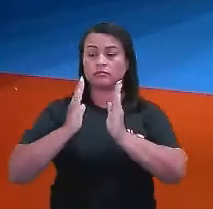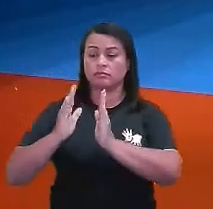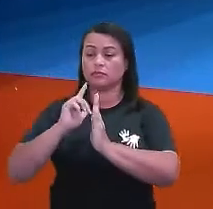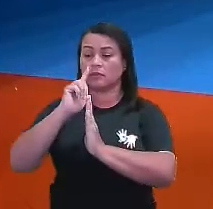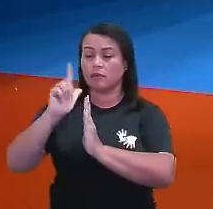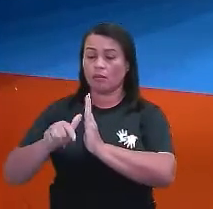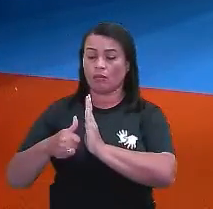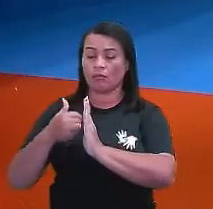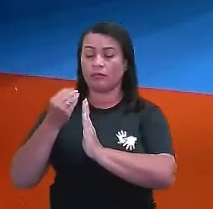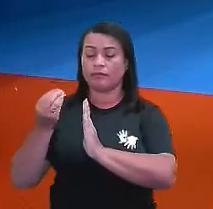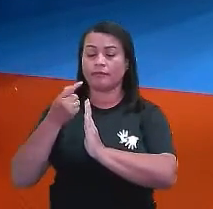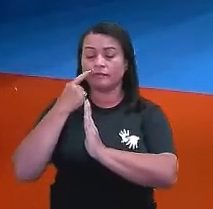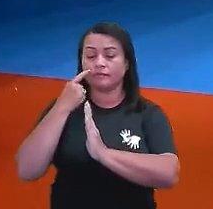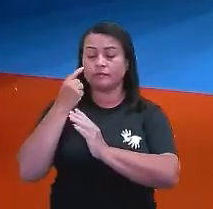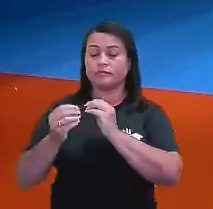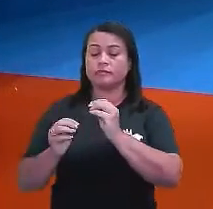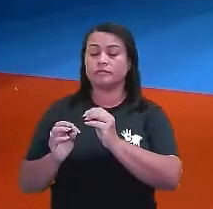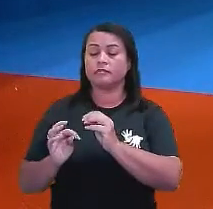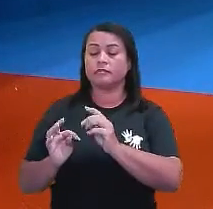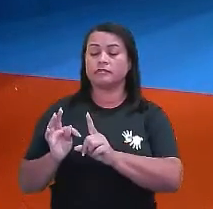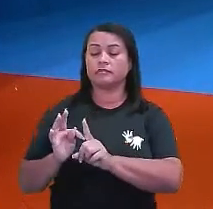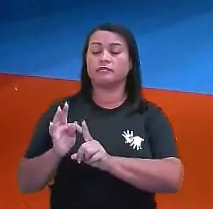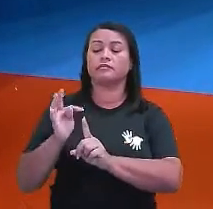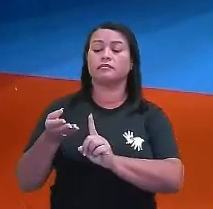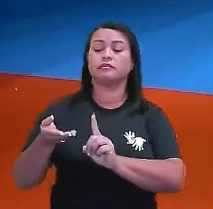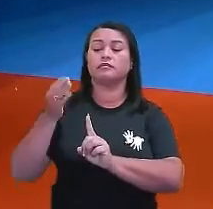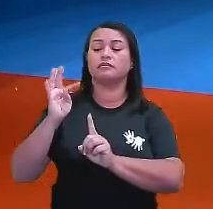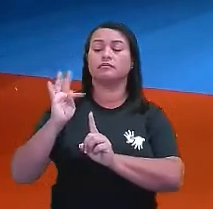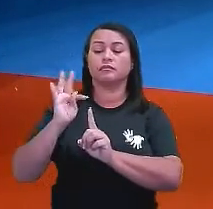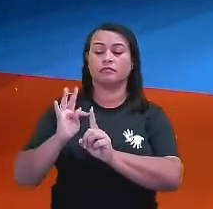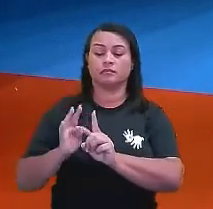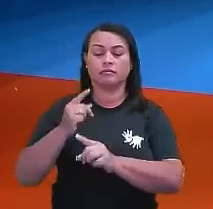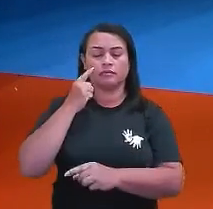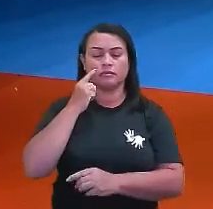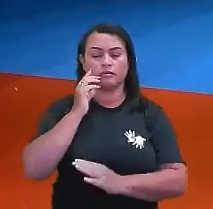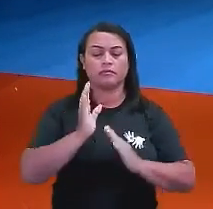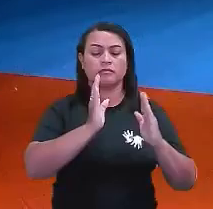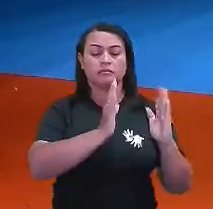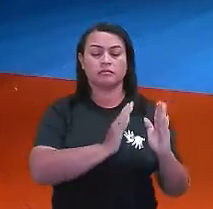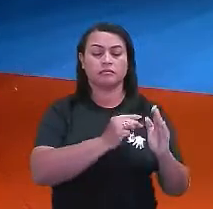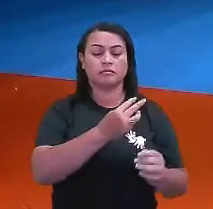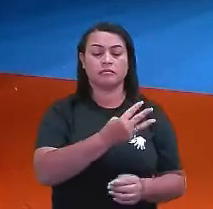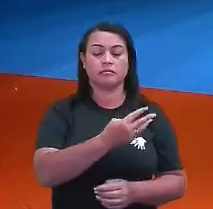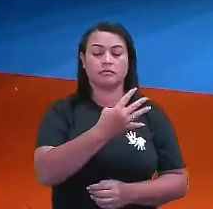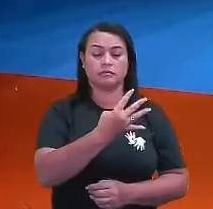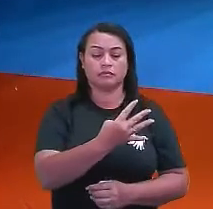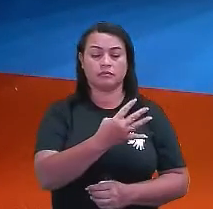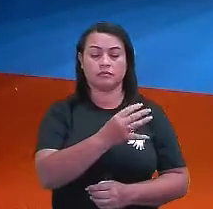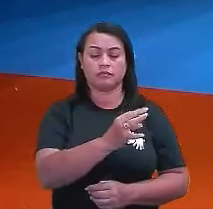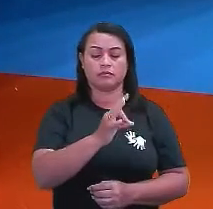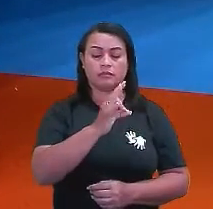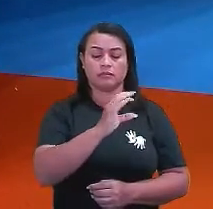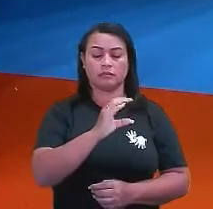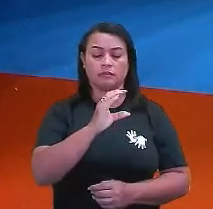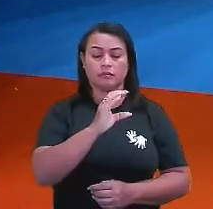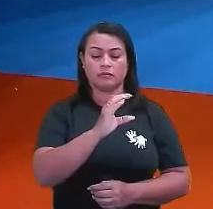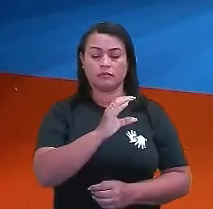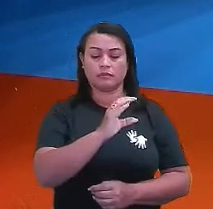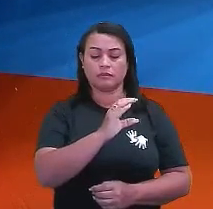diminuiu. Vamos ver a temperatura inicial. 34 graus Celsius e a temperatura